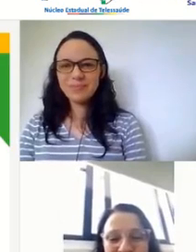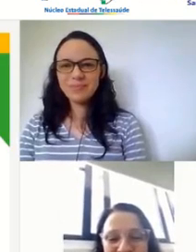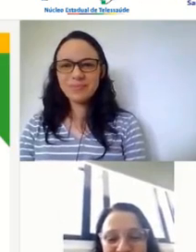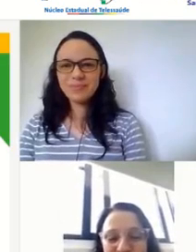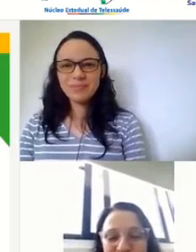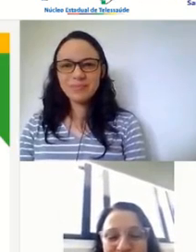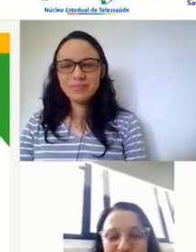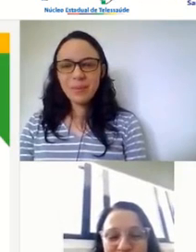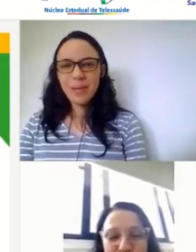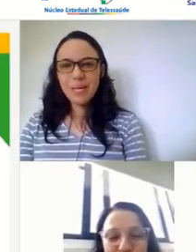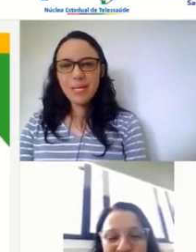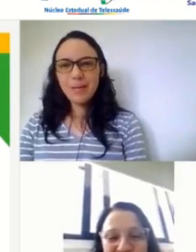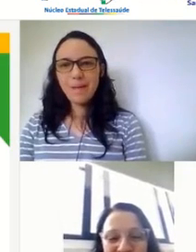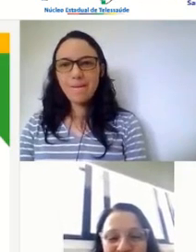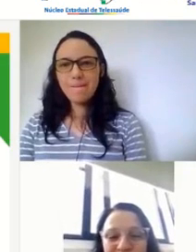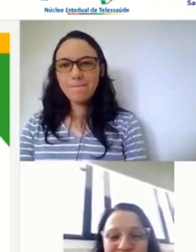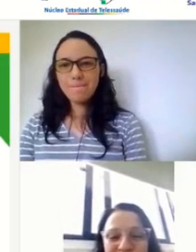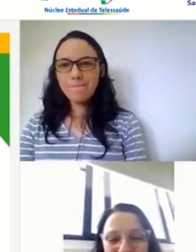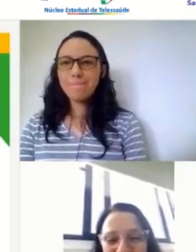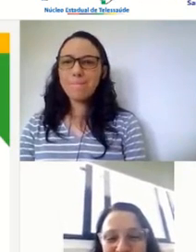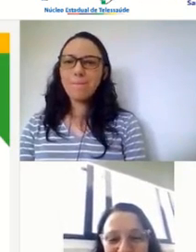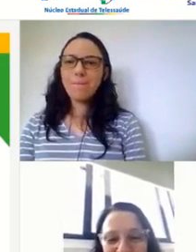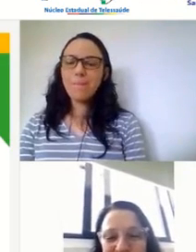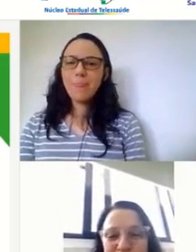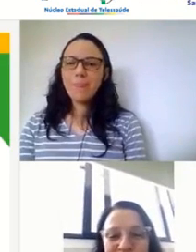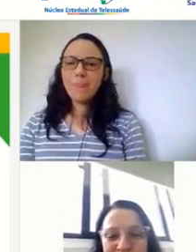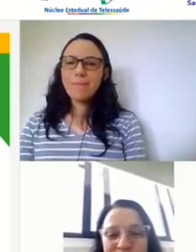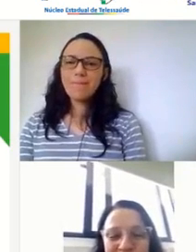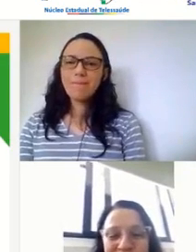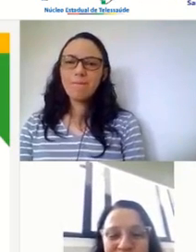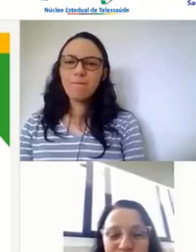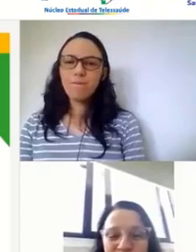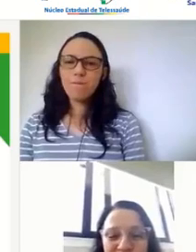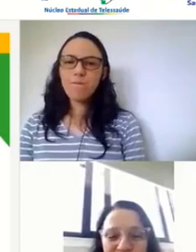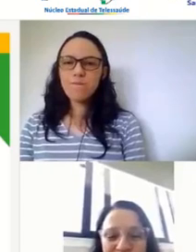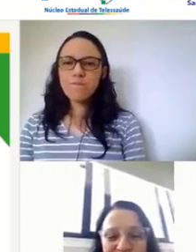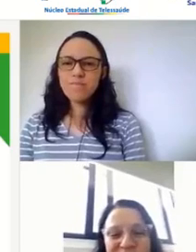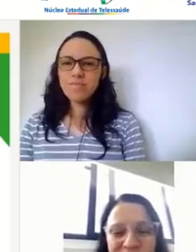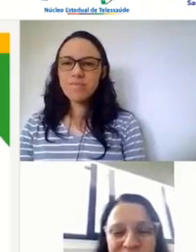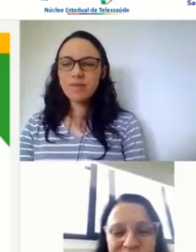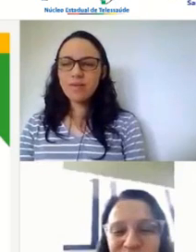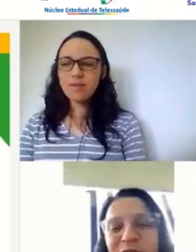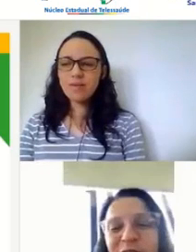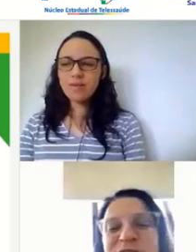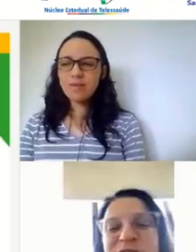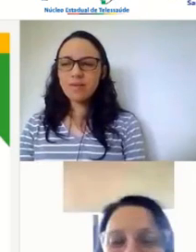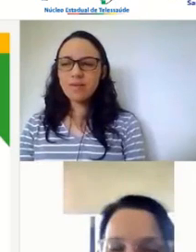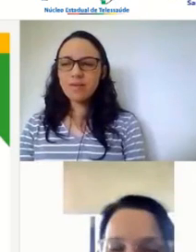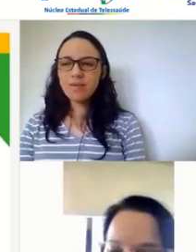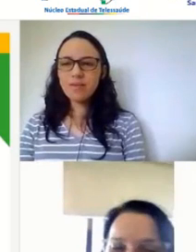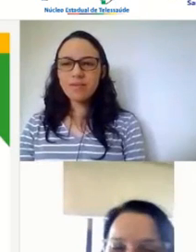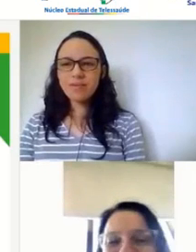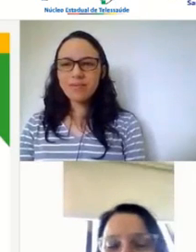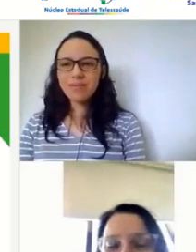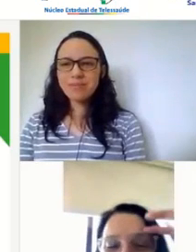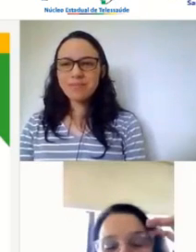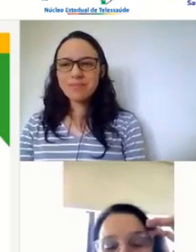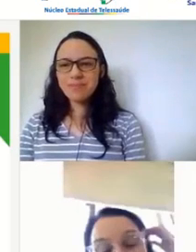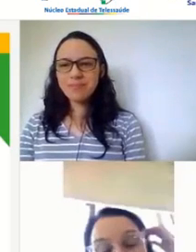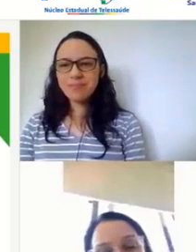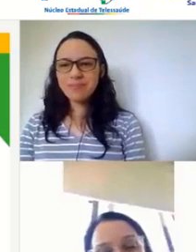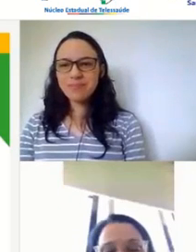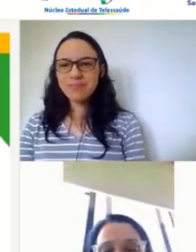pandemia isso né a gente valorizar esse a tecnologia 500 a gente nem valorizava porque todo mundo se